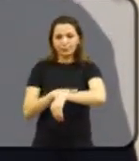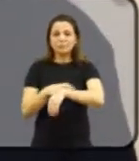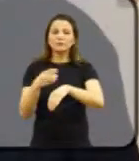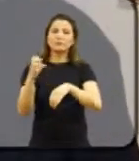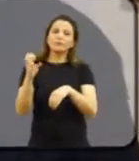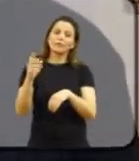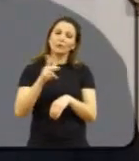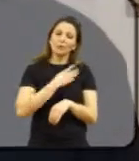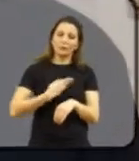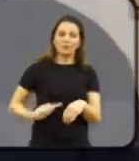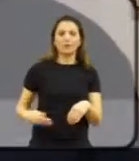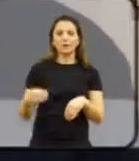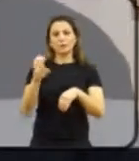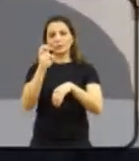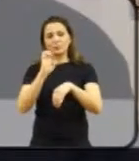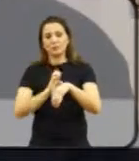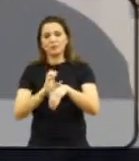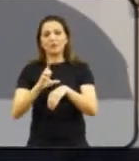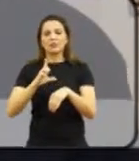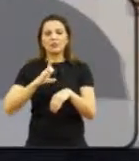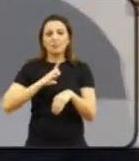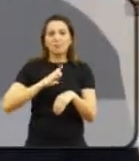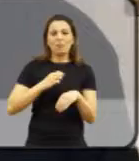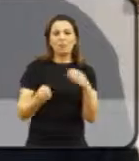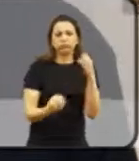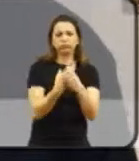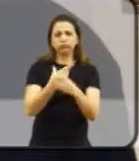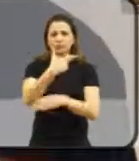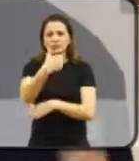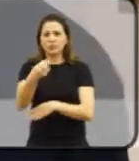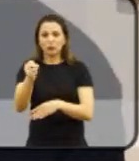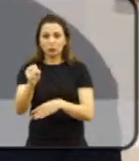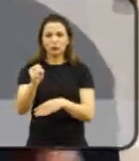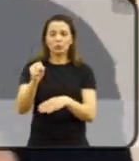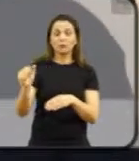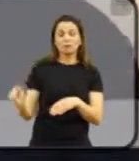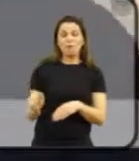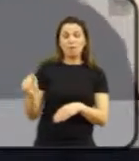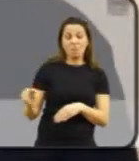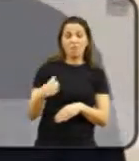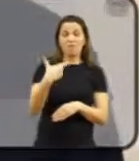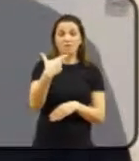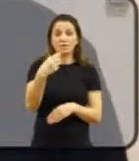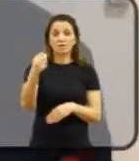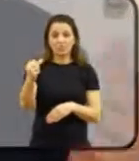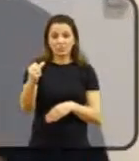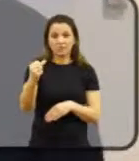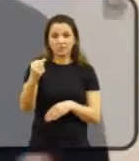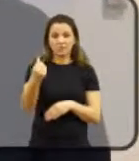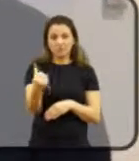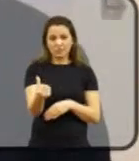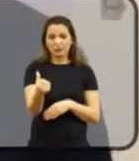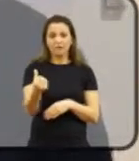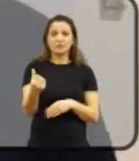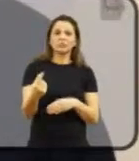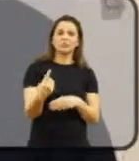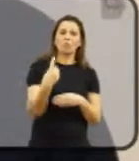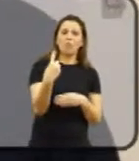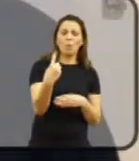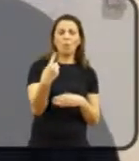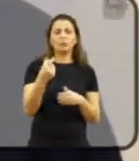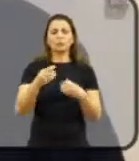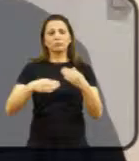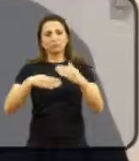polos desses no interior, nós somos o 26º polo, e tem 28 na capital, 28 no interior, e Araraquara é um dos polos para